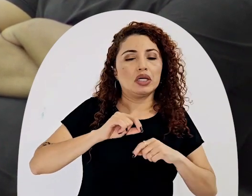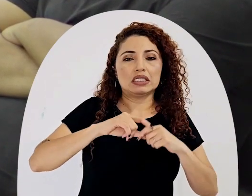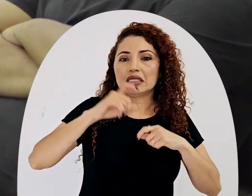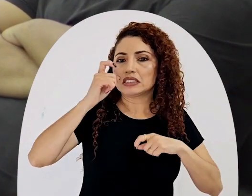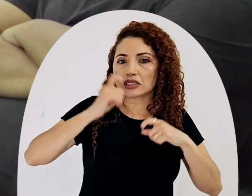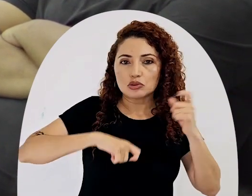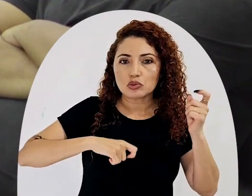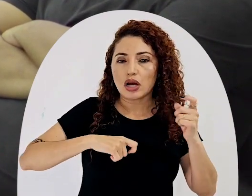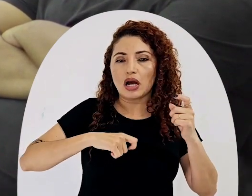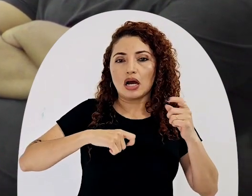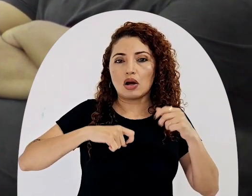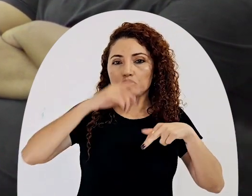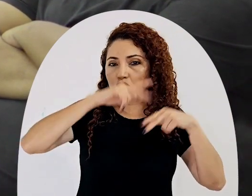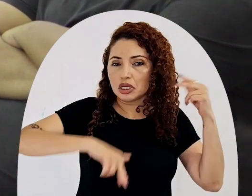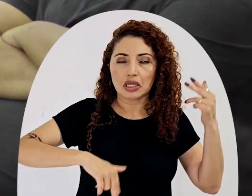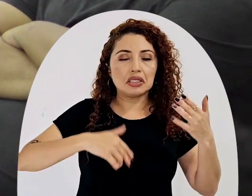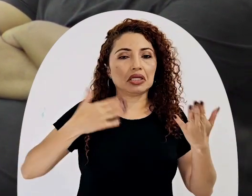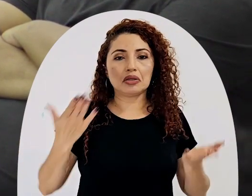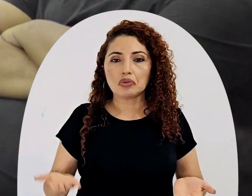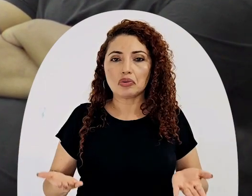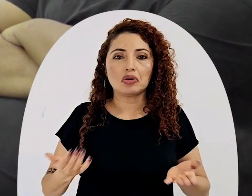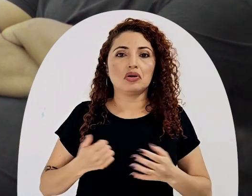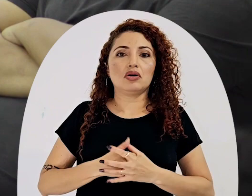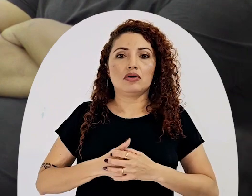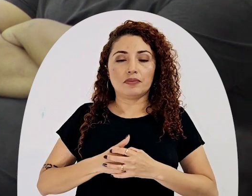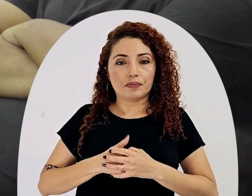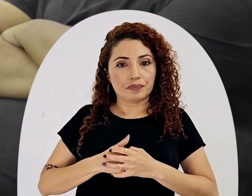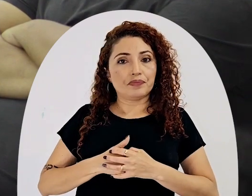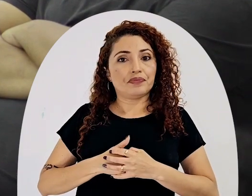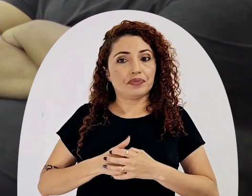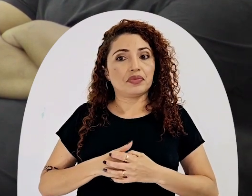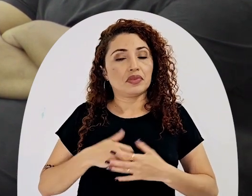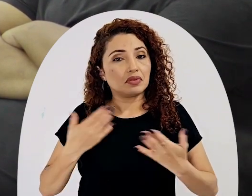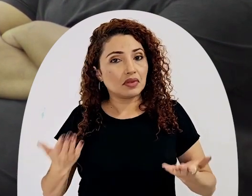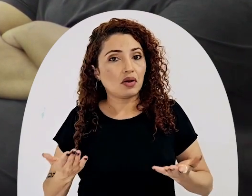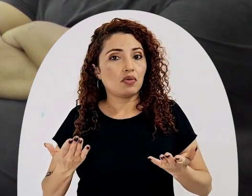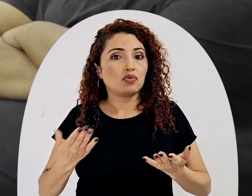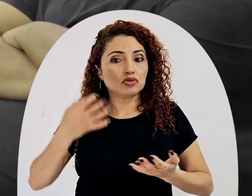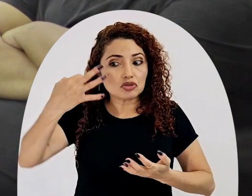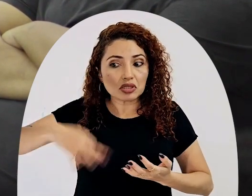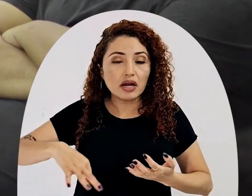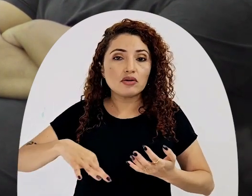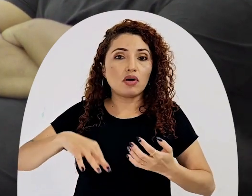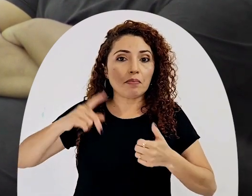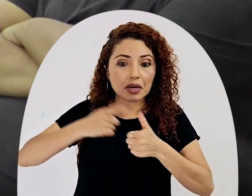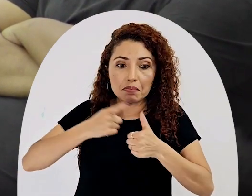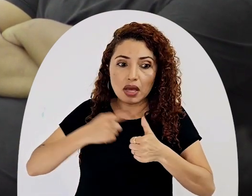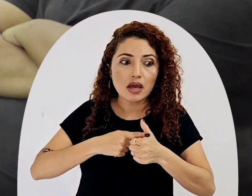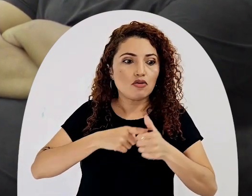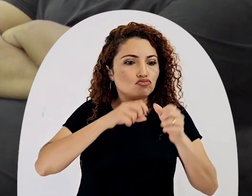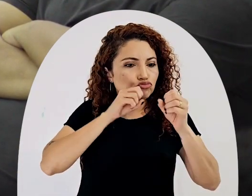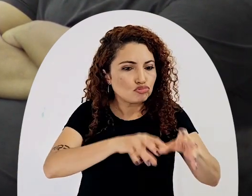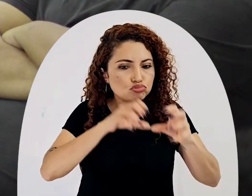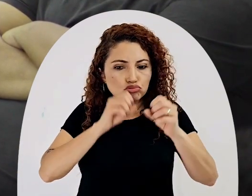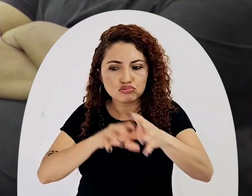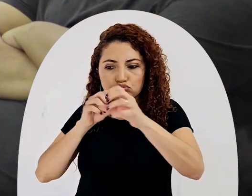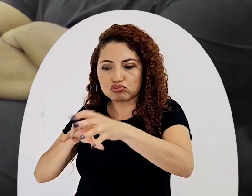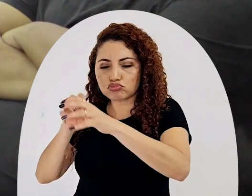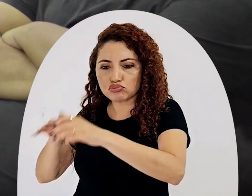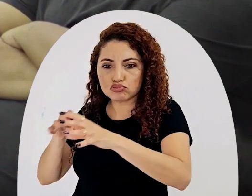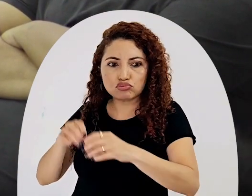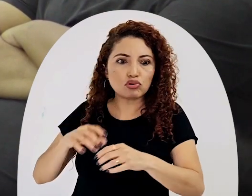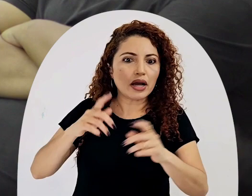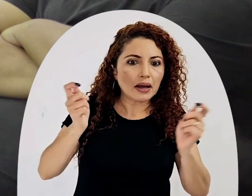cor? Não deveria ser o contrário? Educar depois, capacitar primeiro e depois exigir que se contrate